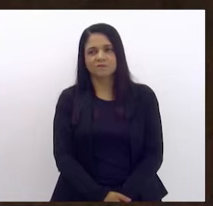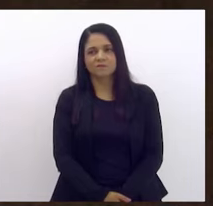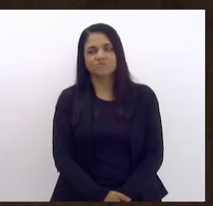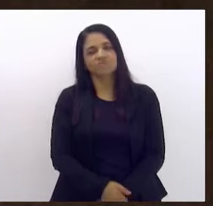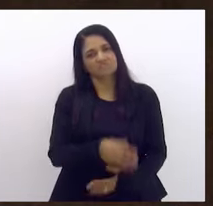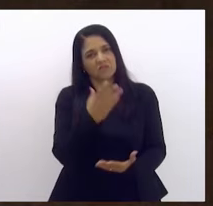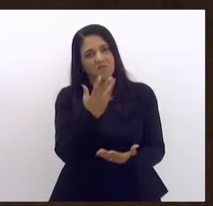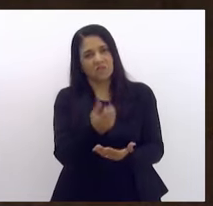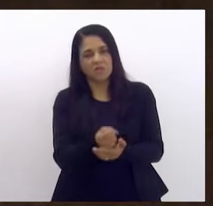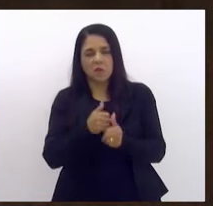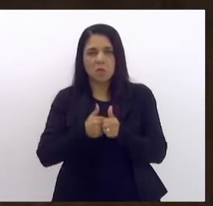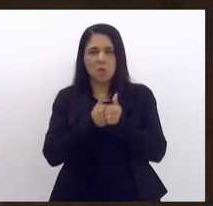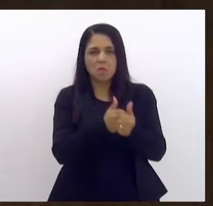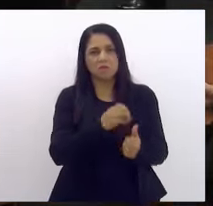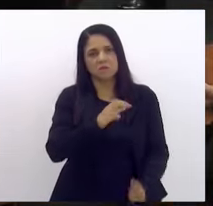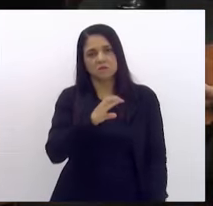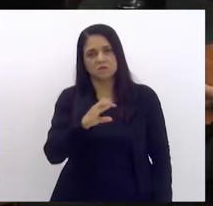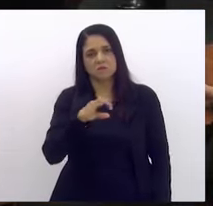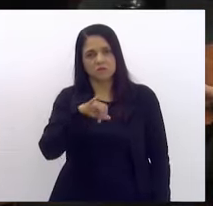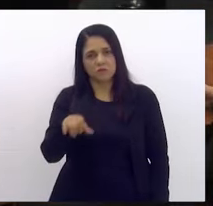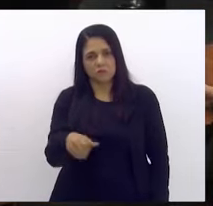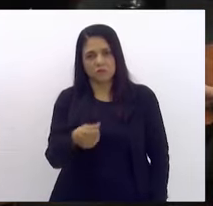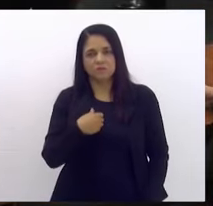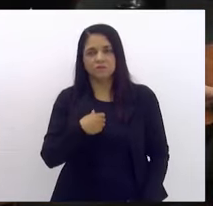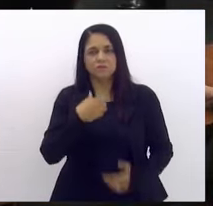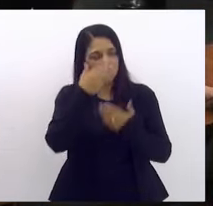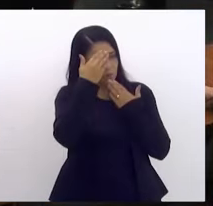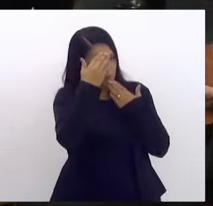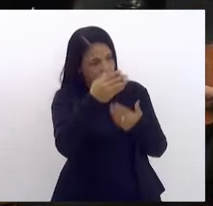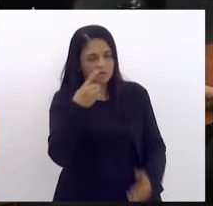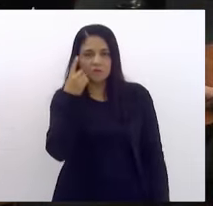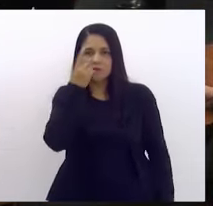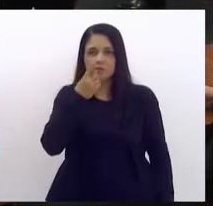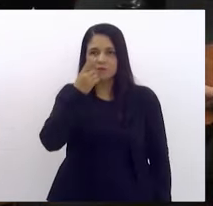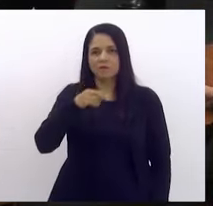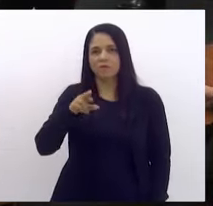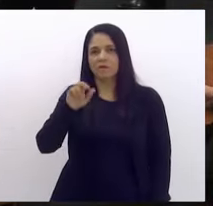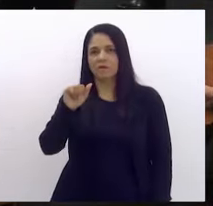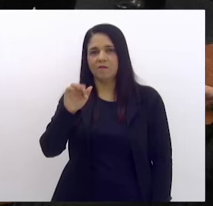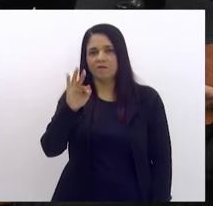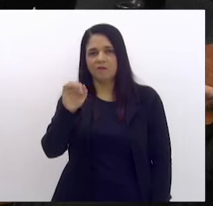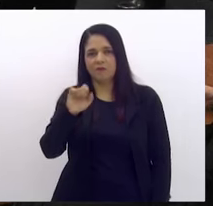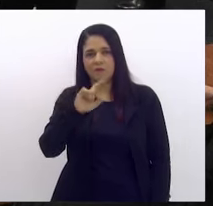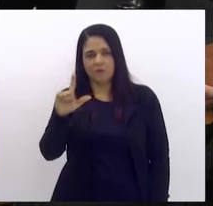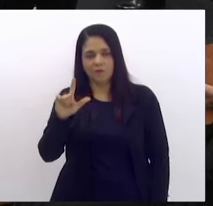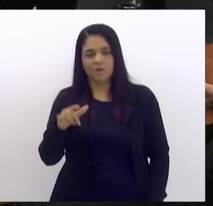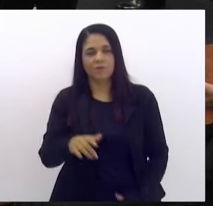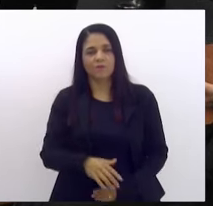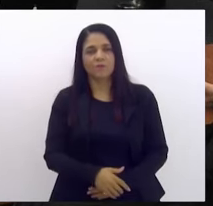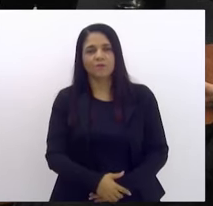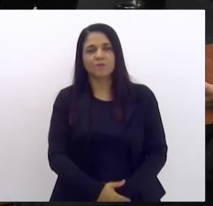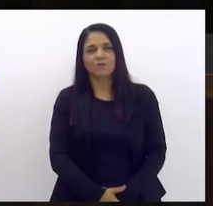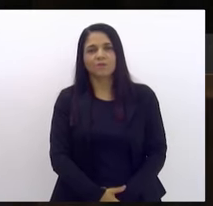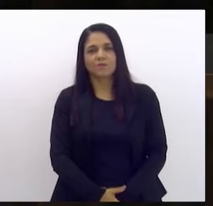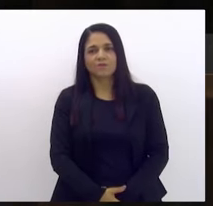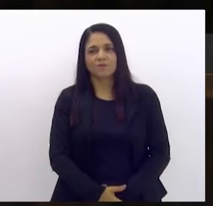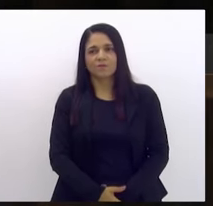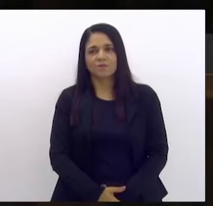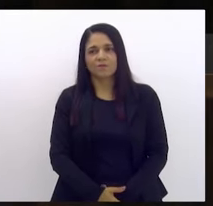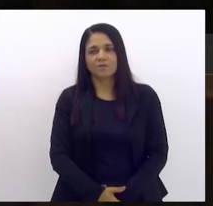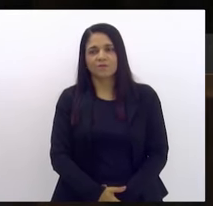Favorável, presidente. Acompanha a CCJ. Muito obrigado, meu nobre deputado Rafael Nobre,